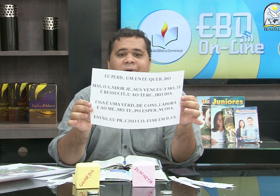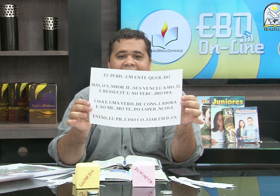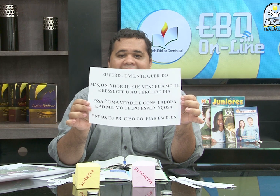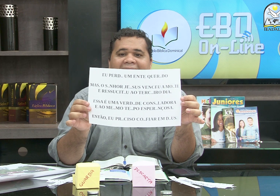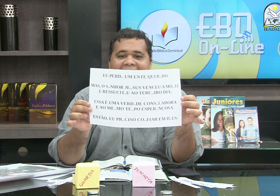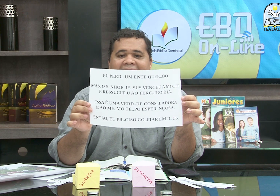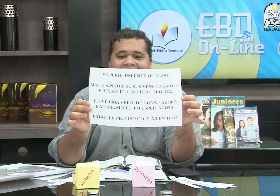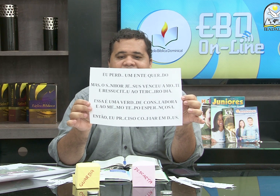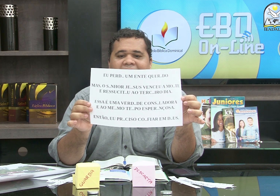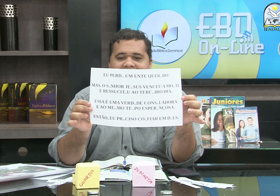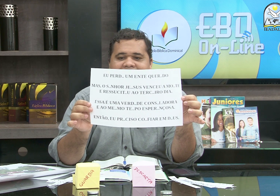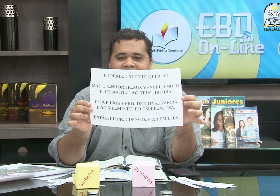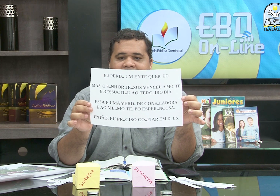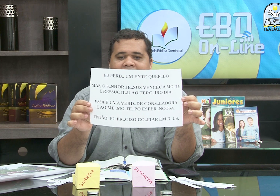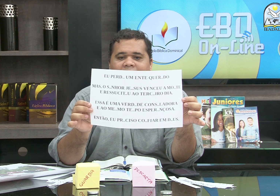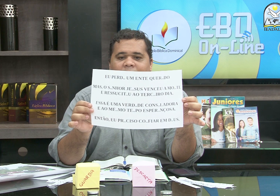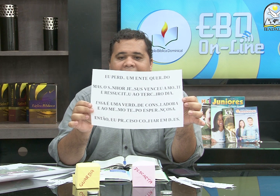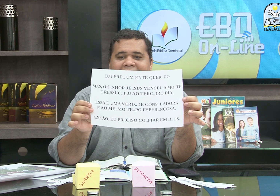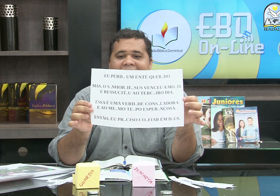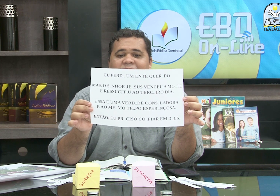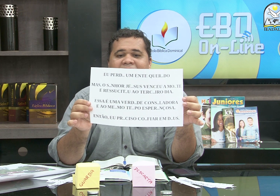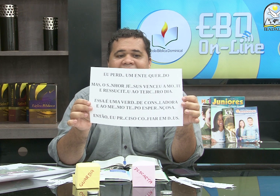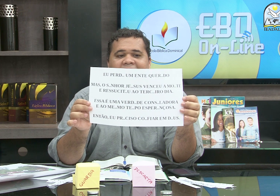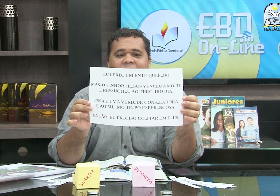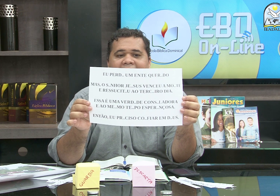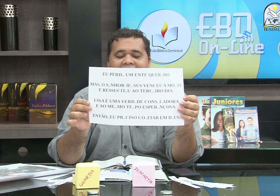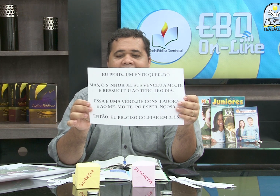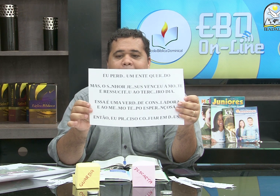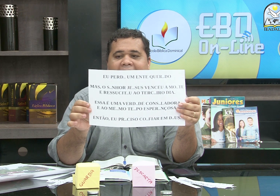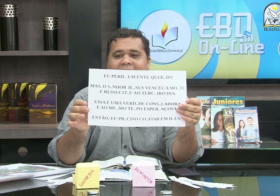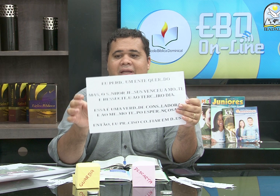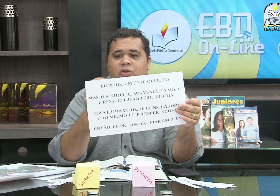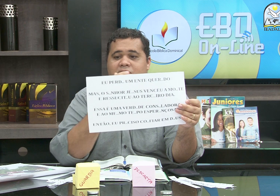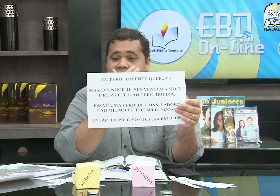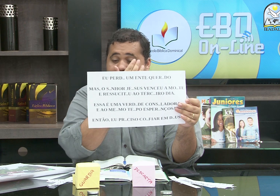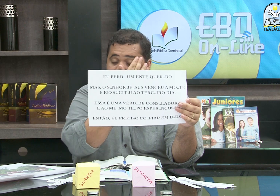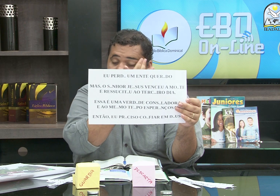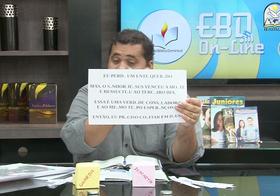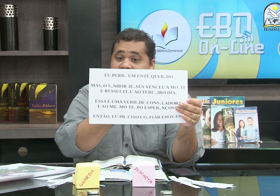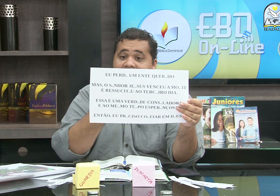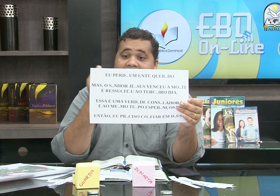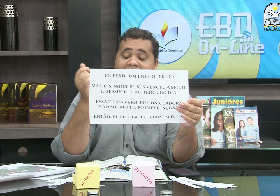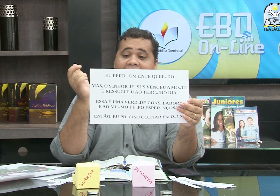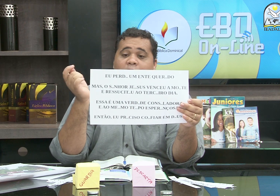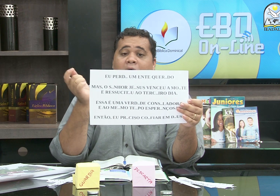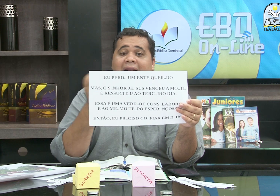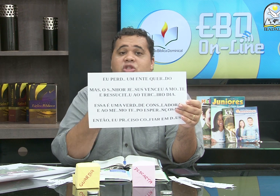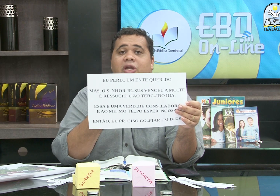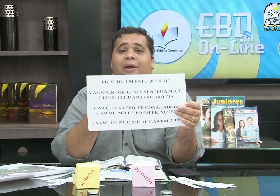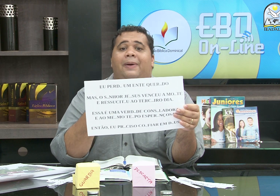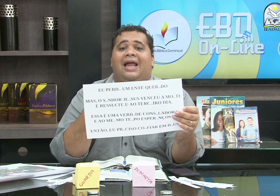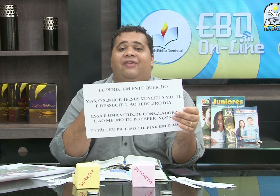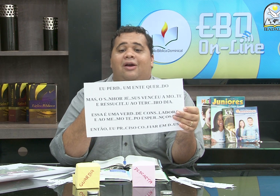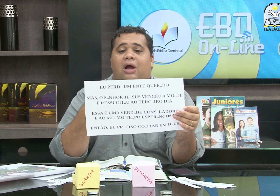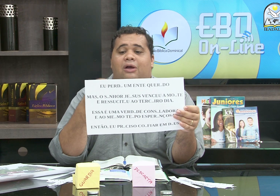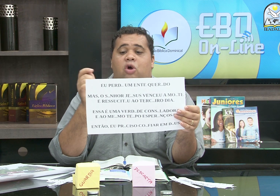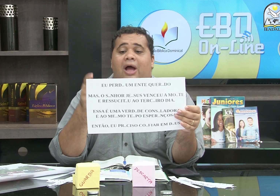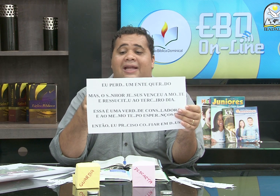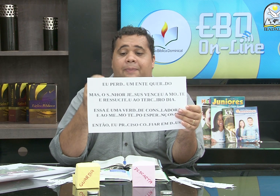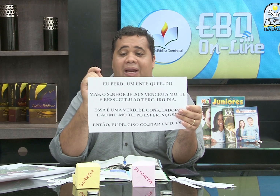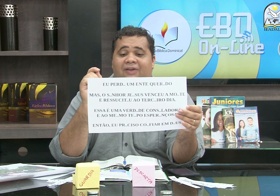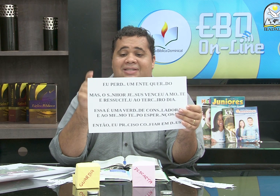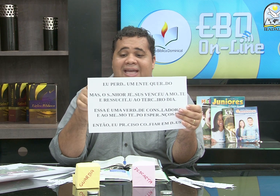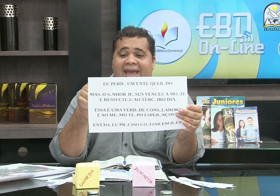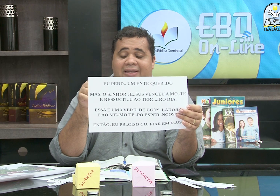conseguindo ler a frase não é deduzindo aí a mente deduzindo e correlacionando a palavra